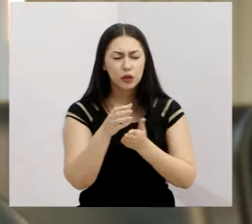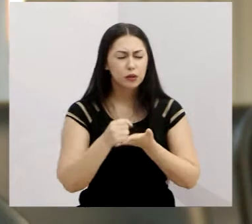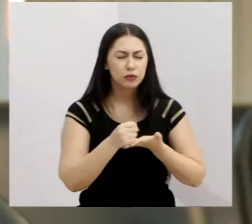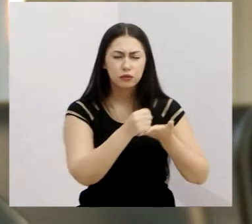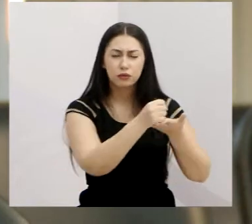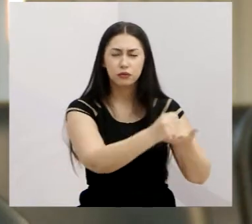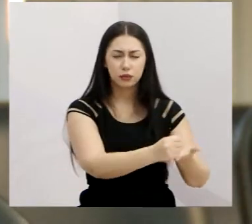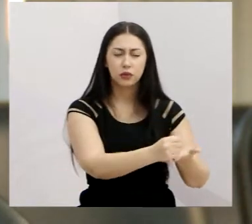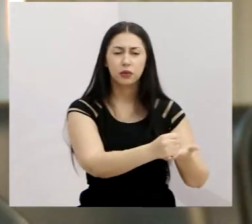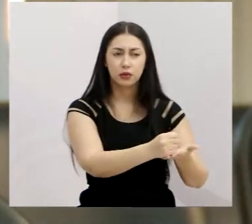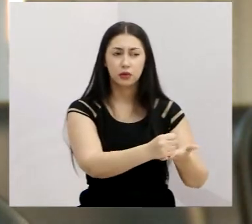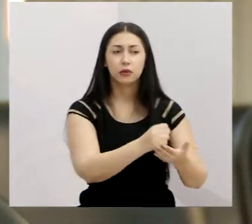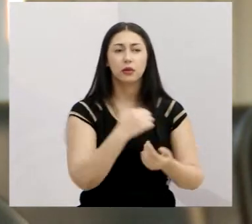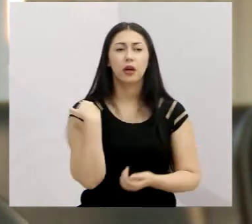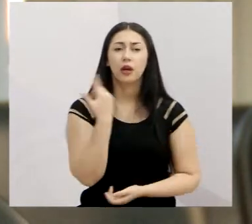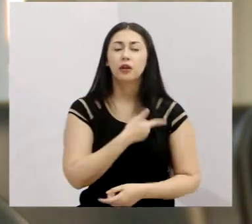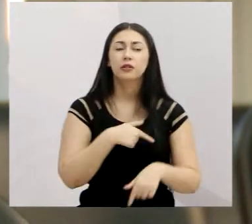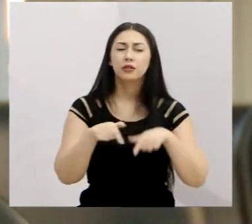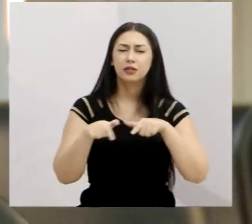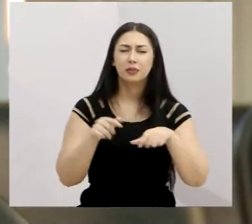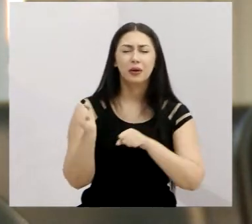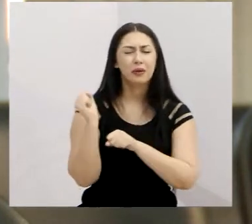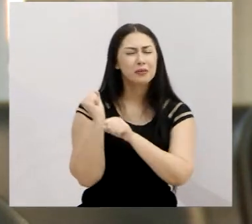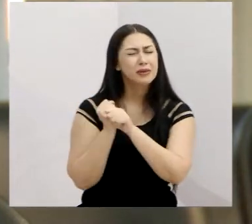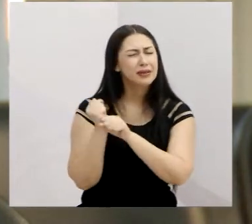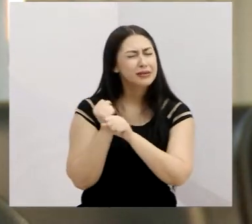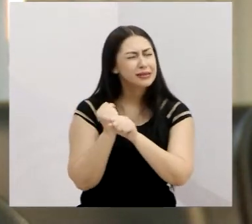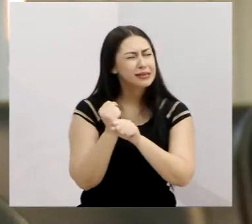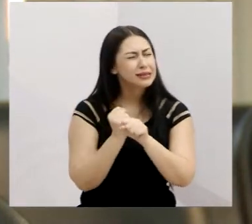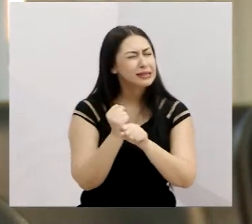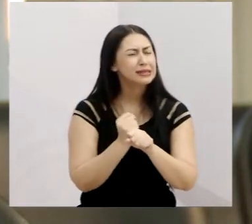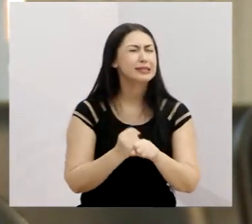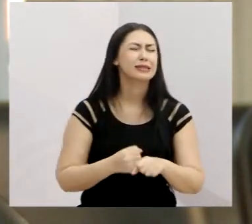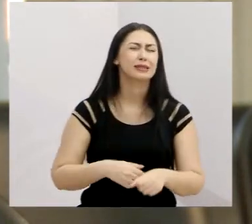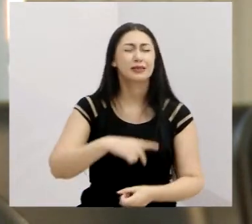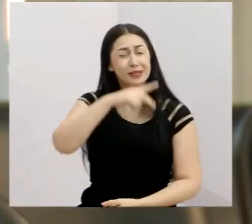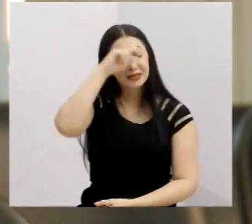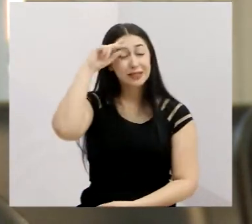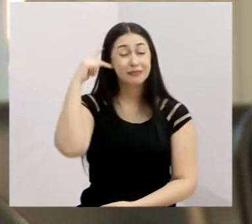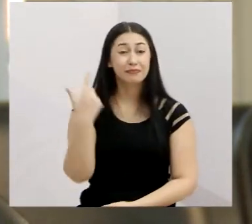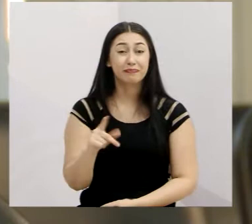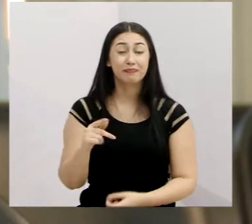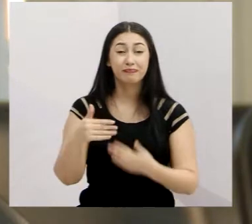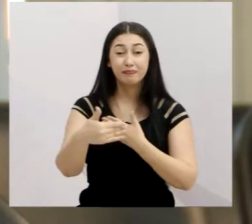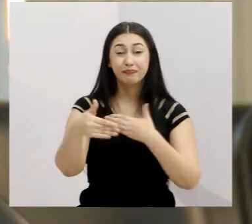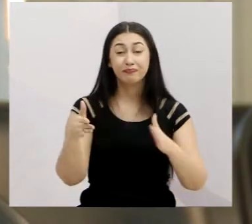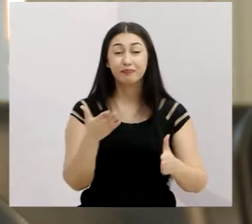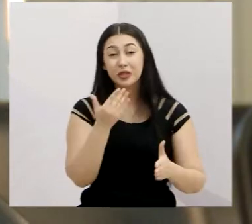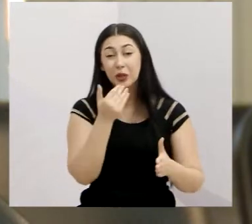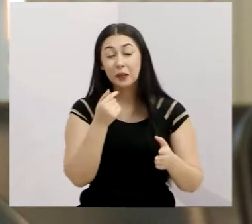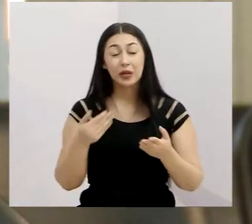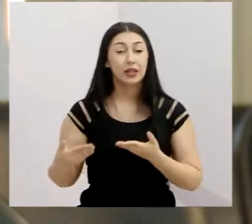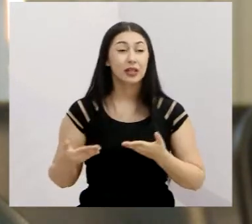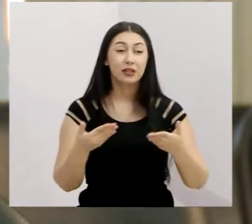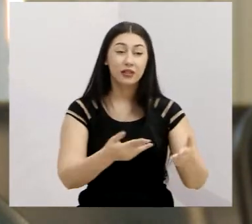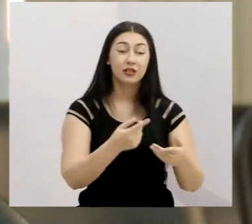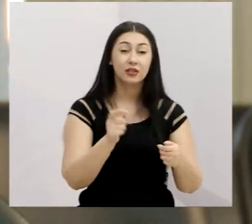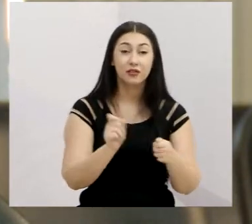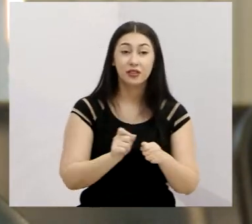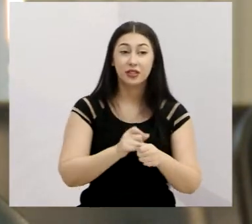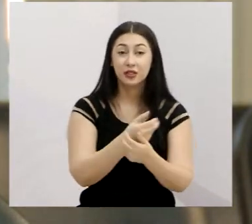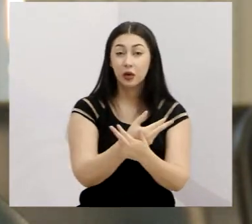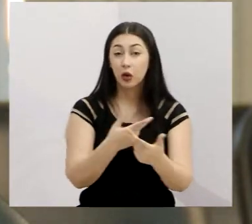suporte a gente trabalhou o ano todo ano passado fazer levando cesta básica fazendo